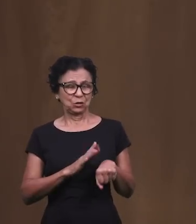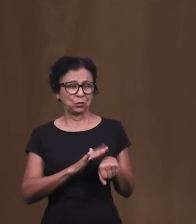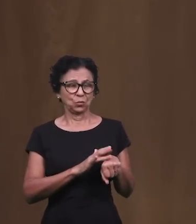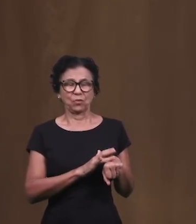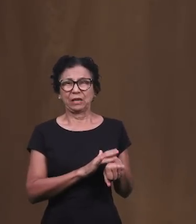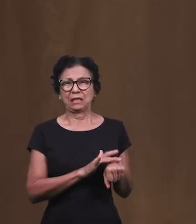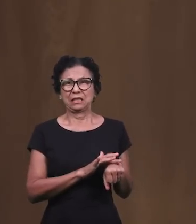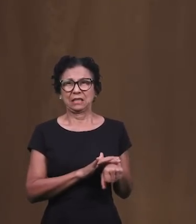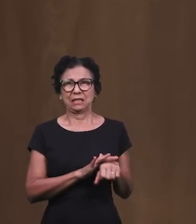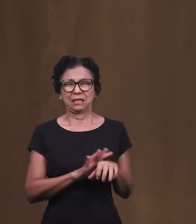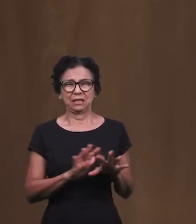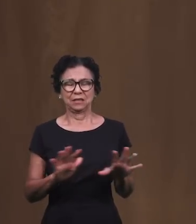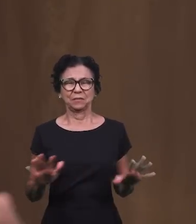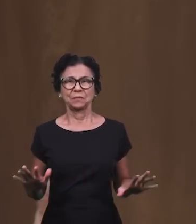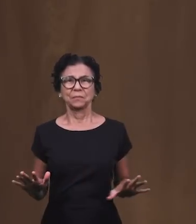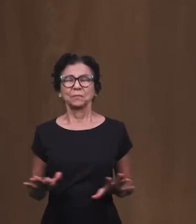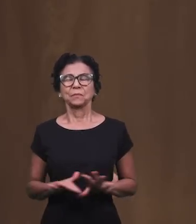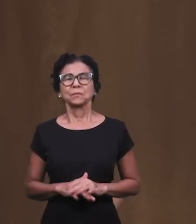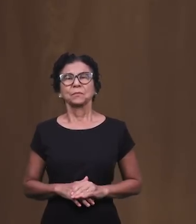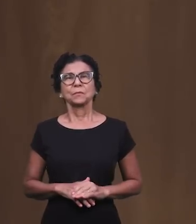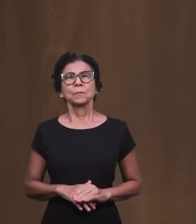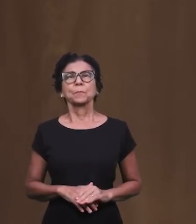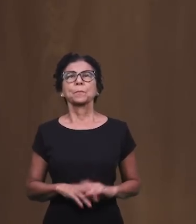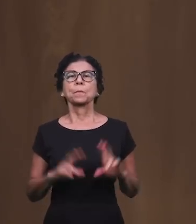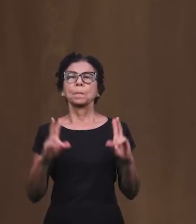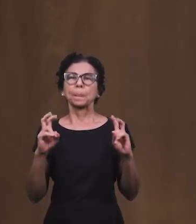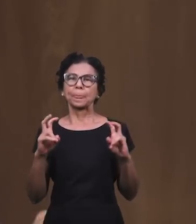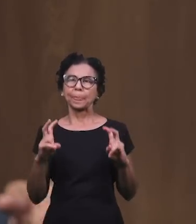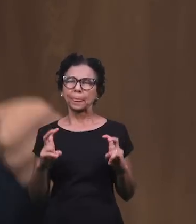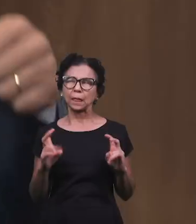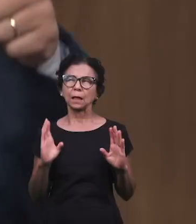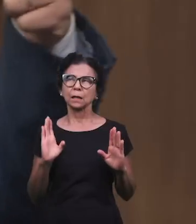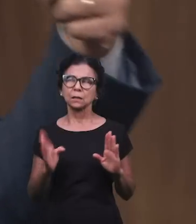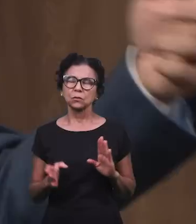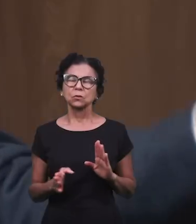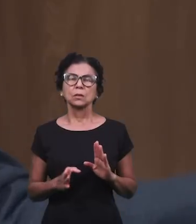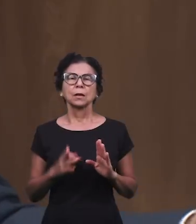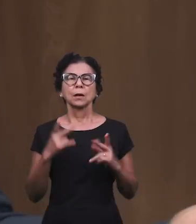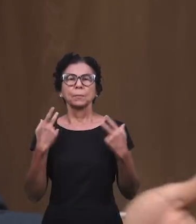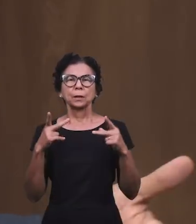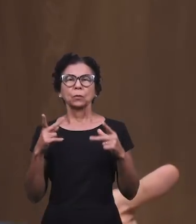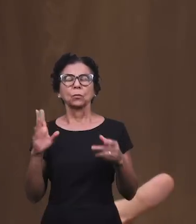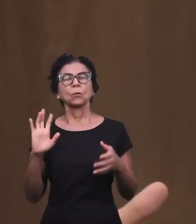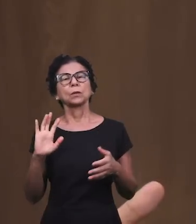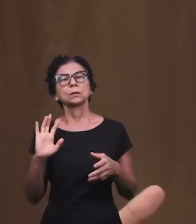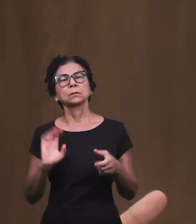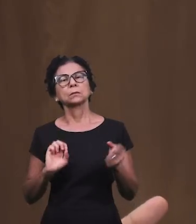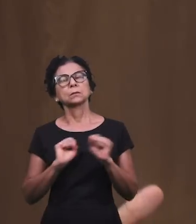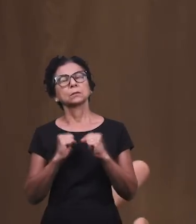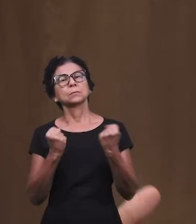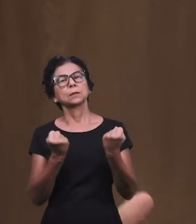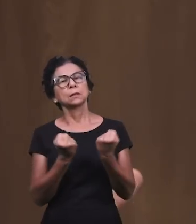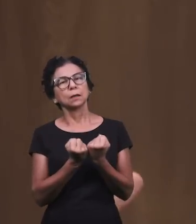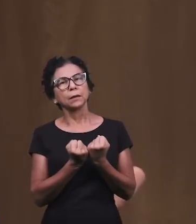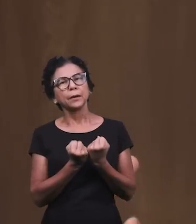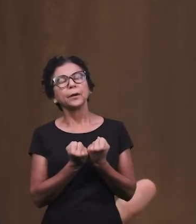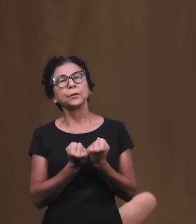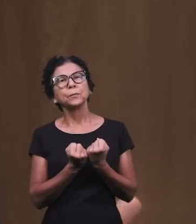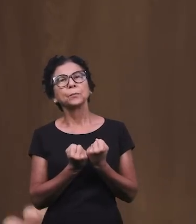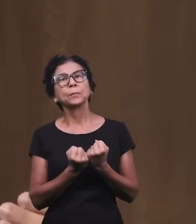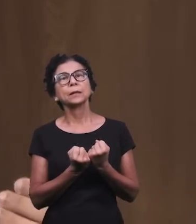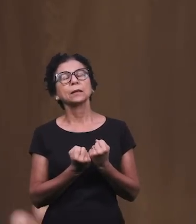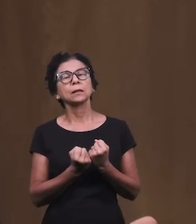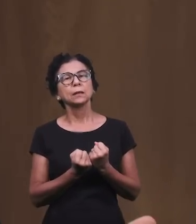sentimento nocivo. Então, é um assunto que já tem sido abordado em seminários. O pastor Gedeuti tinha essa aula sobre a mente para